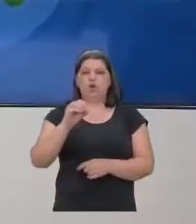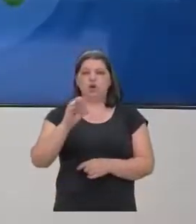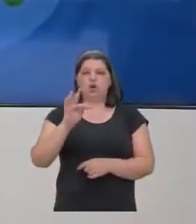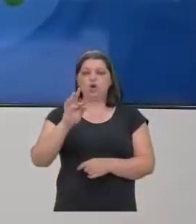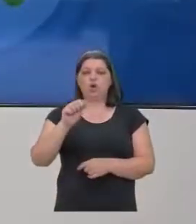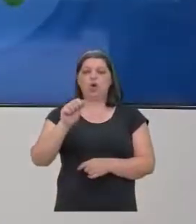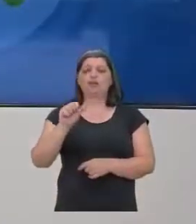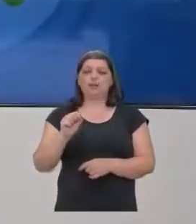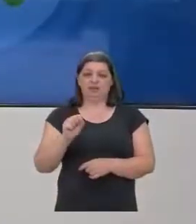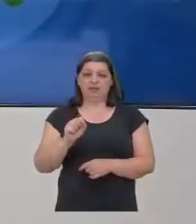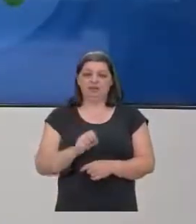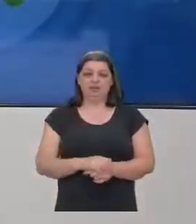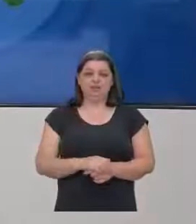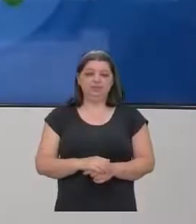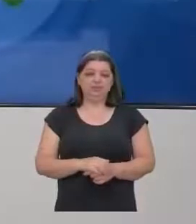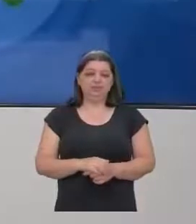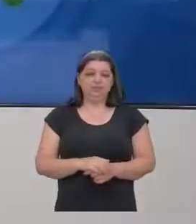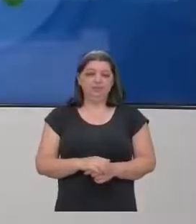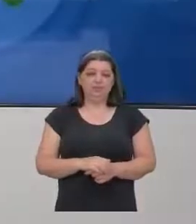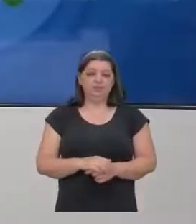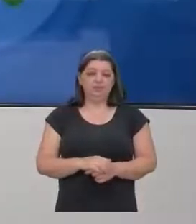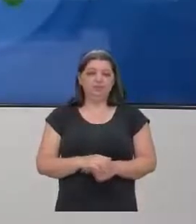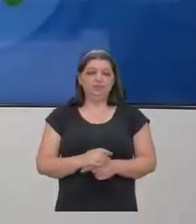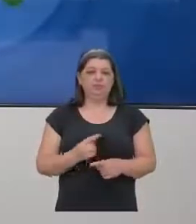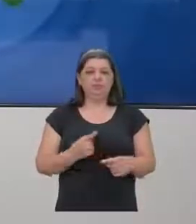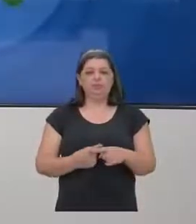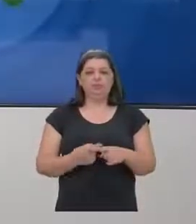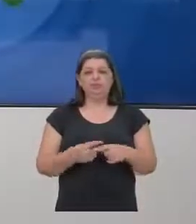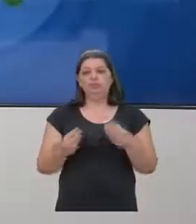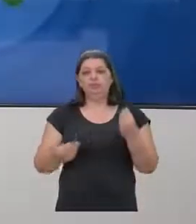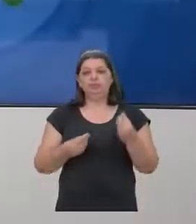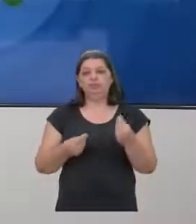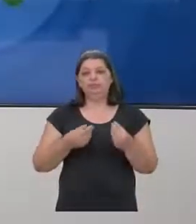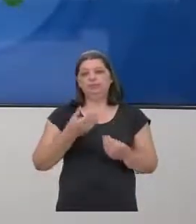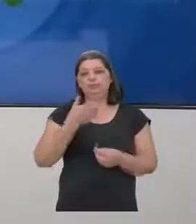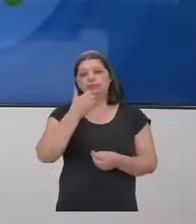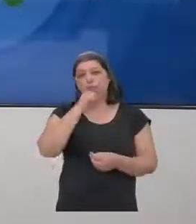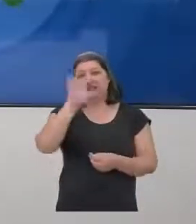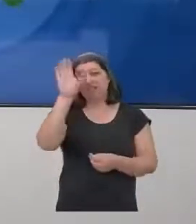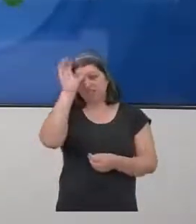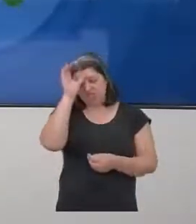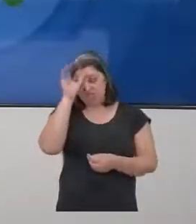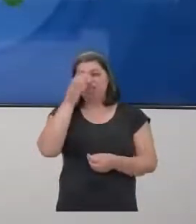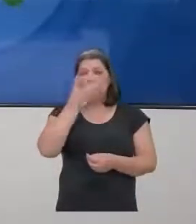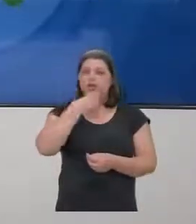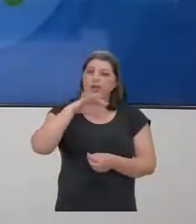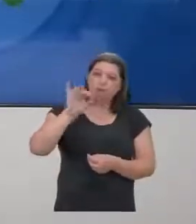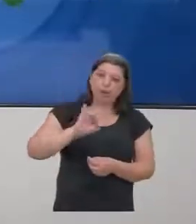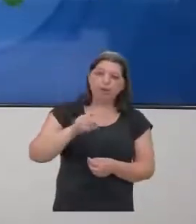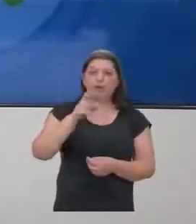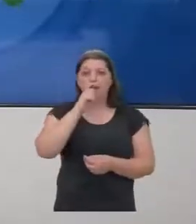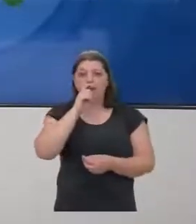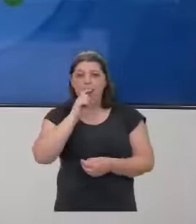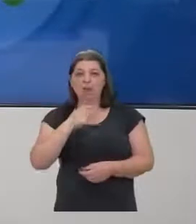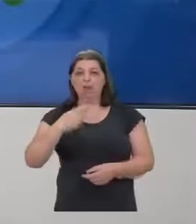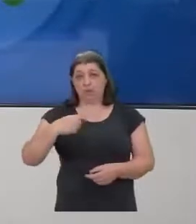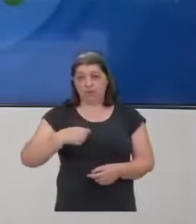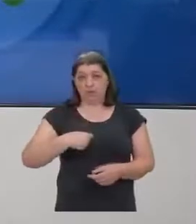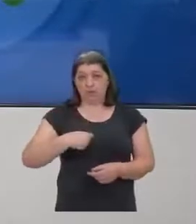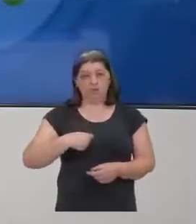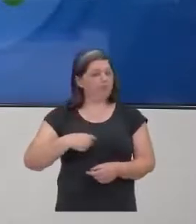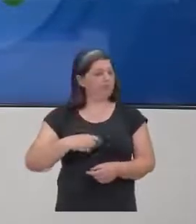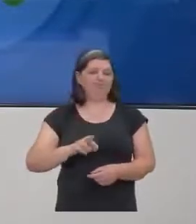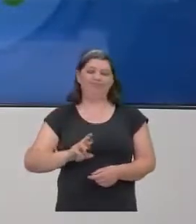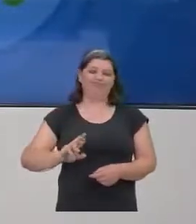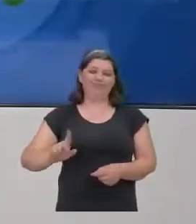falando assim, minha tia, minha madrinha, meu irmão, meu pai, eu, tal. Isso não é argumento. Por isso